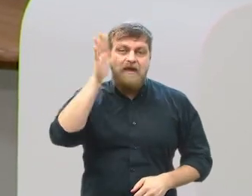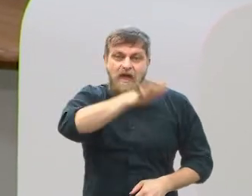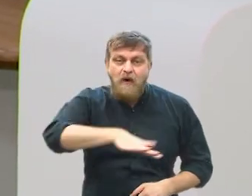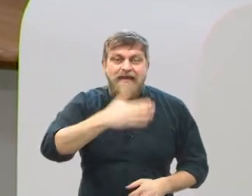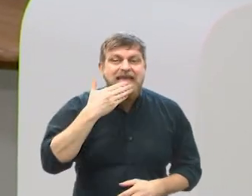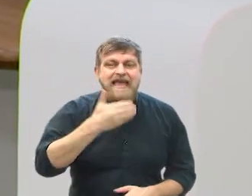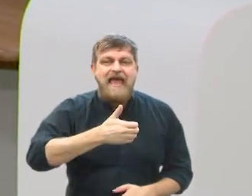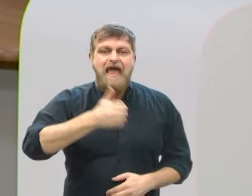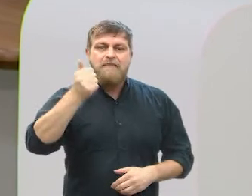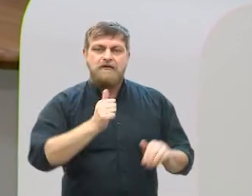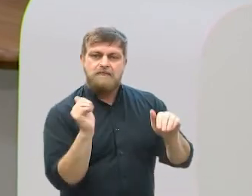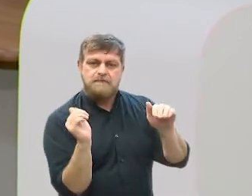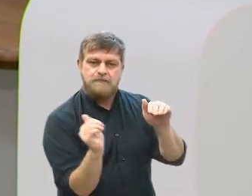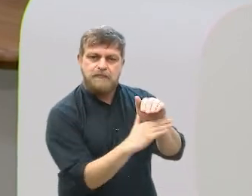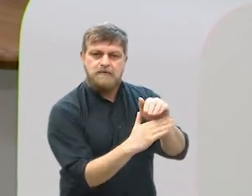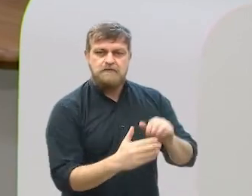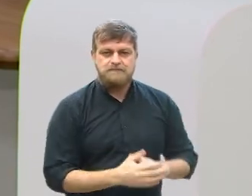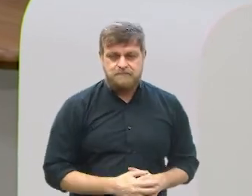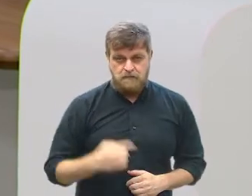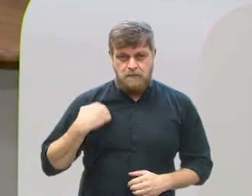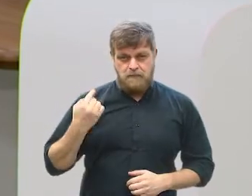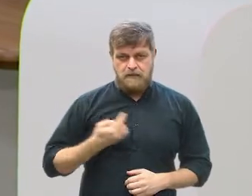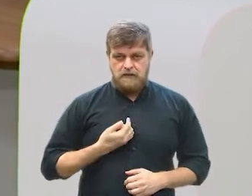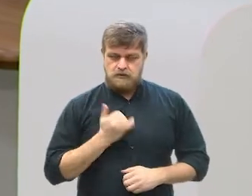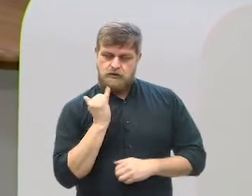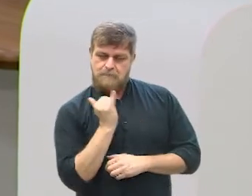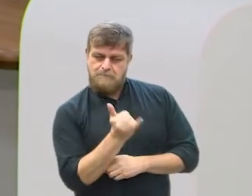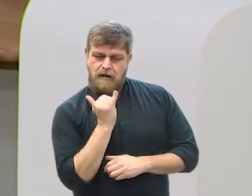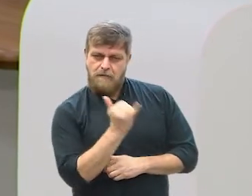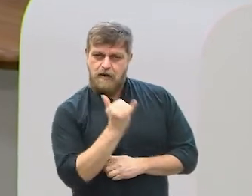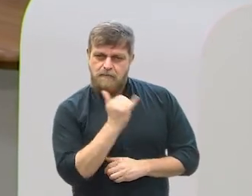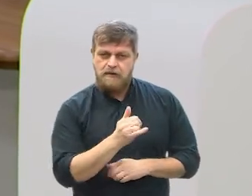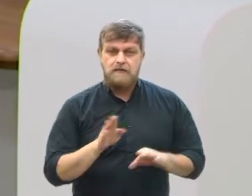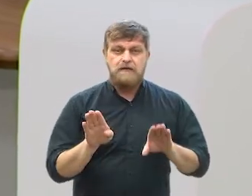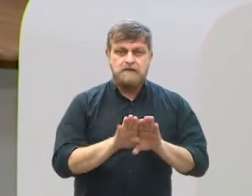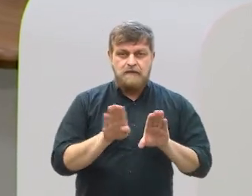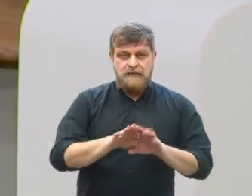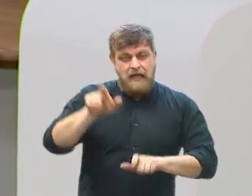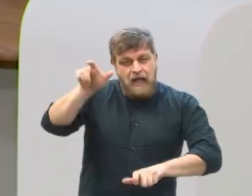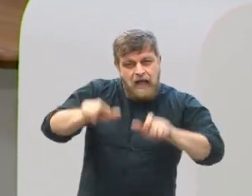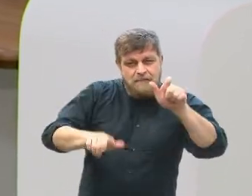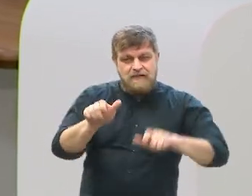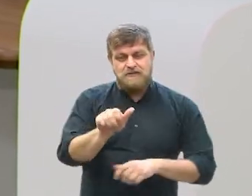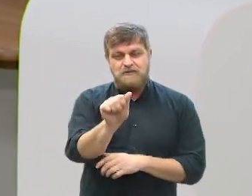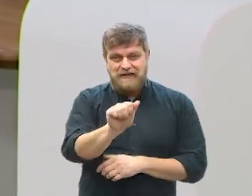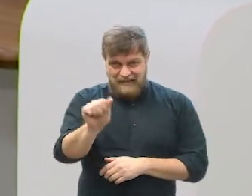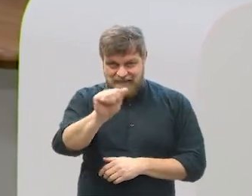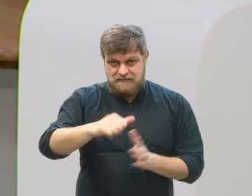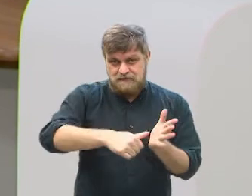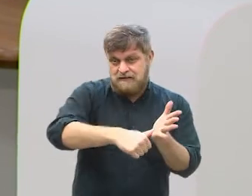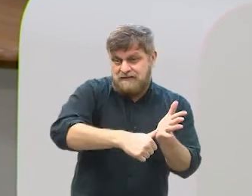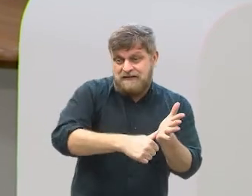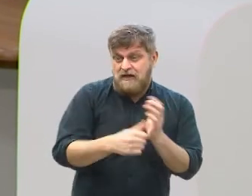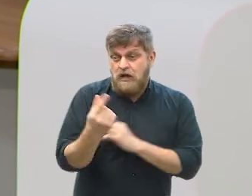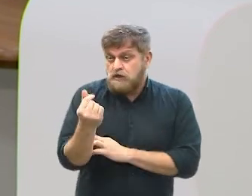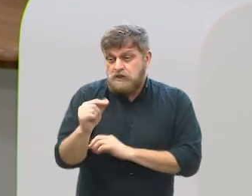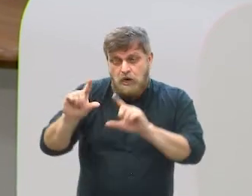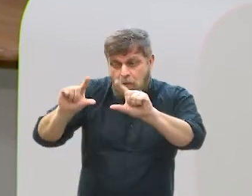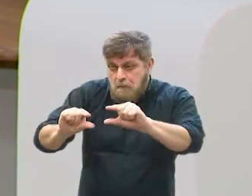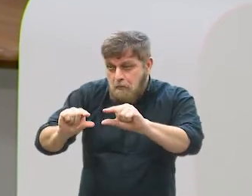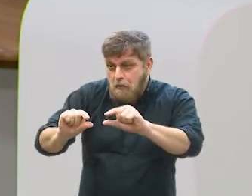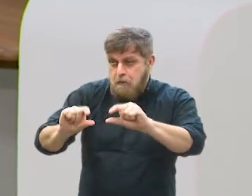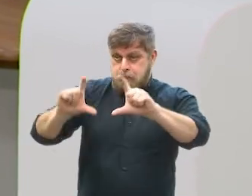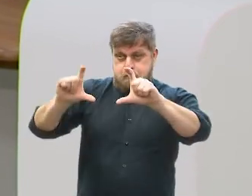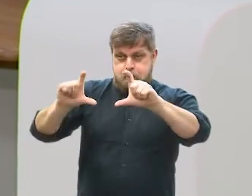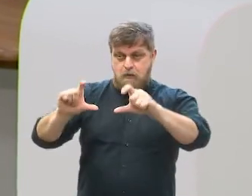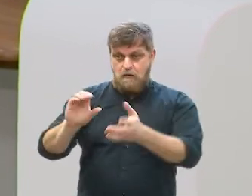ela. Sem dúvida, e a gente até comenta, a gente fala com nossos associados que não tem valor mínimo. Qualquer valor que